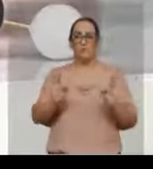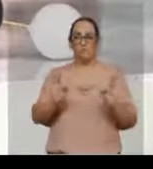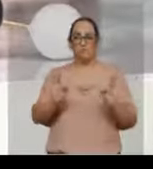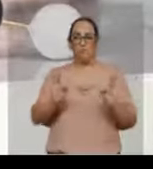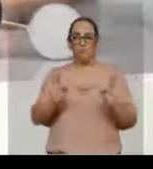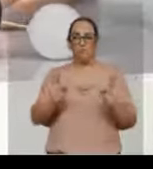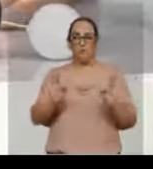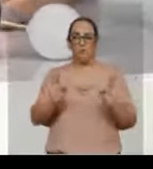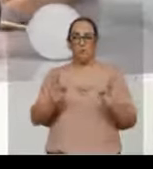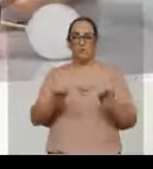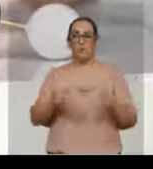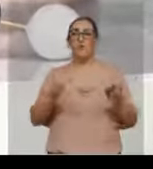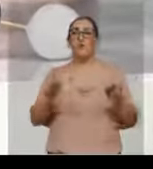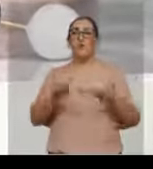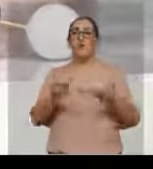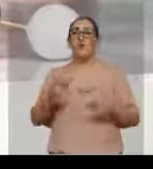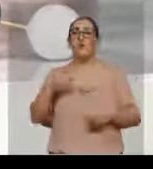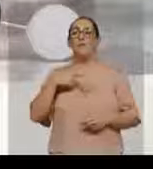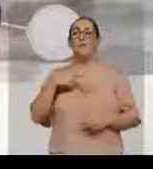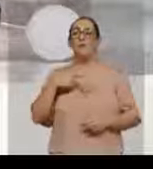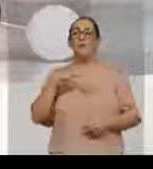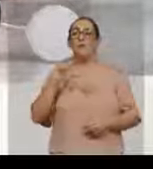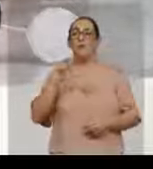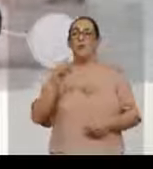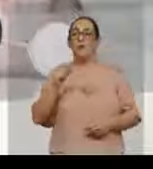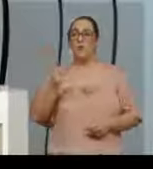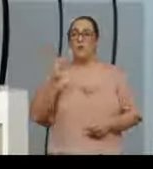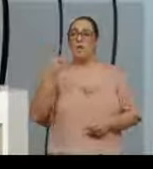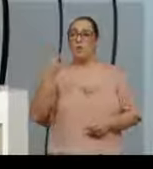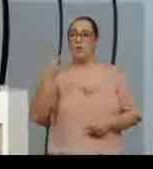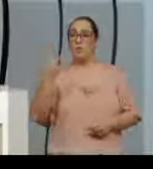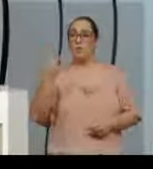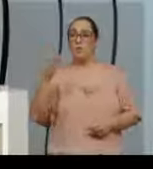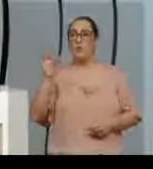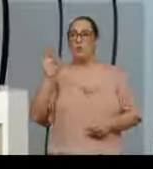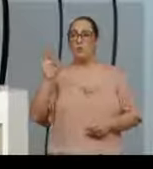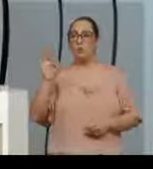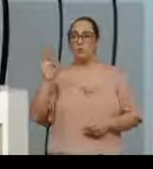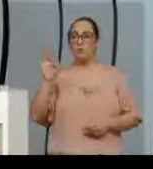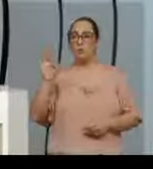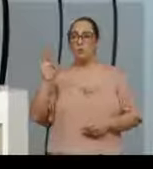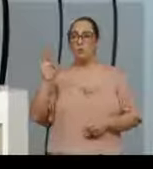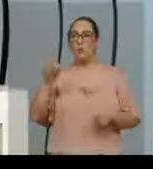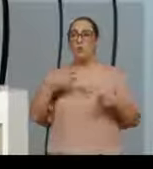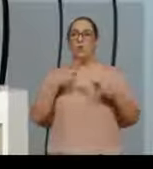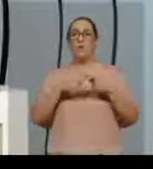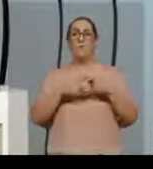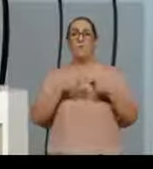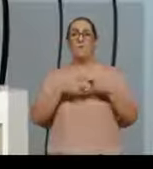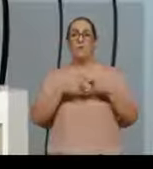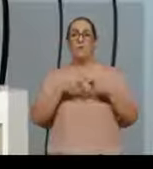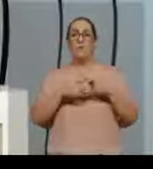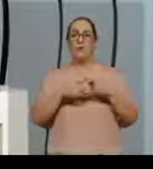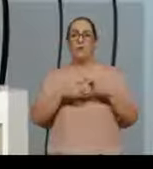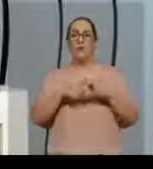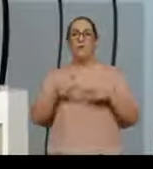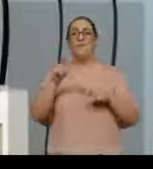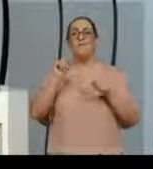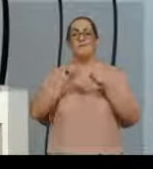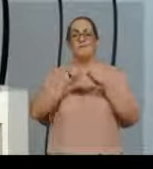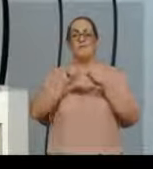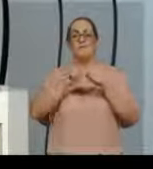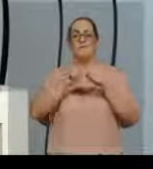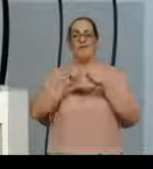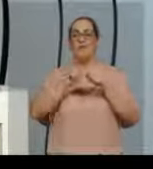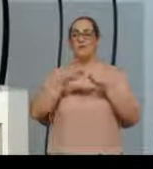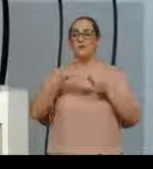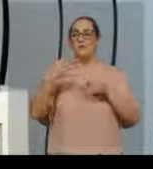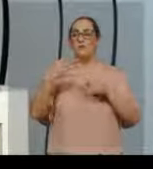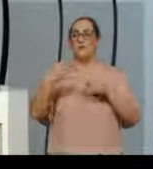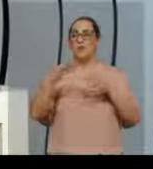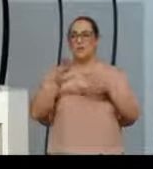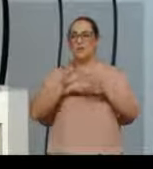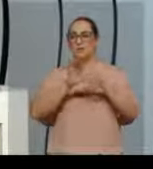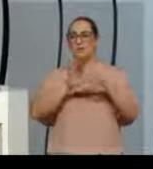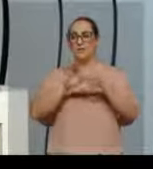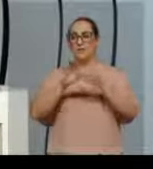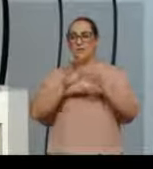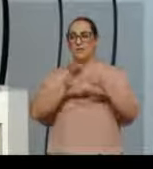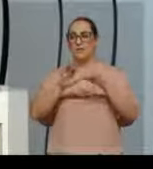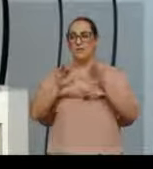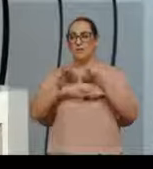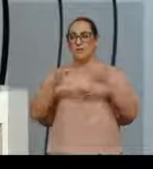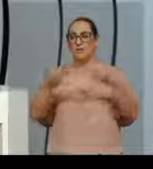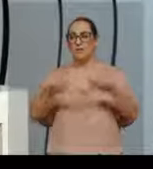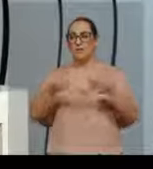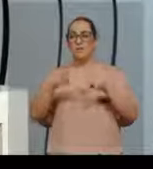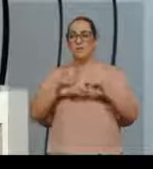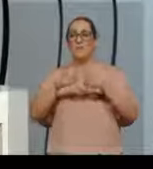2 flúor agora, eu não tenho mais um carbono quiral, porque apesar dele fazer 4 ligações simples, eu tenho